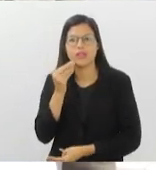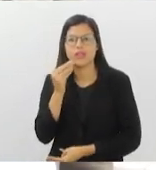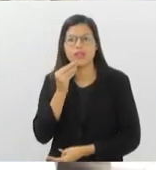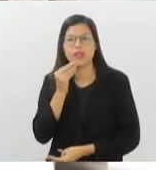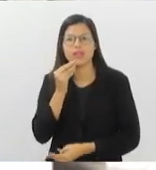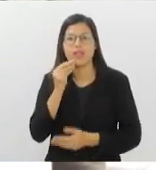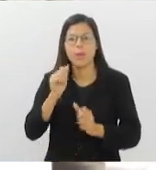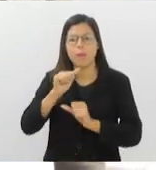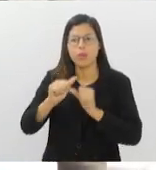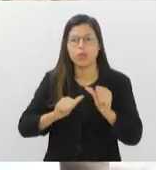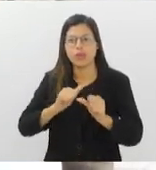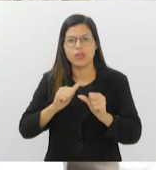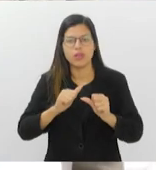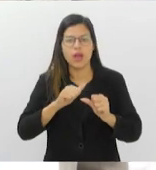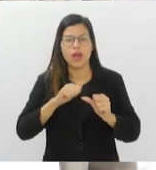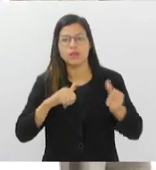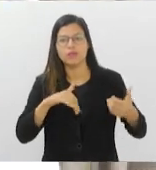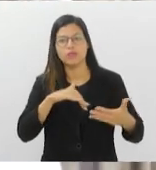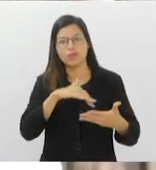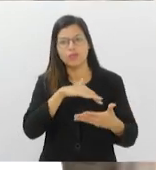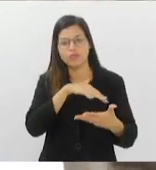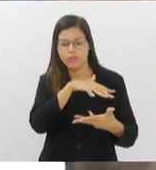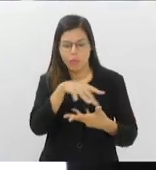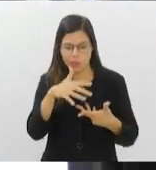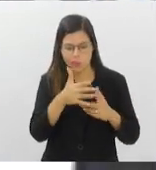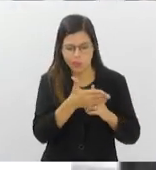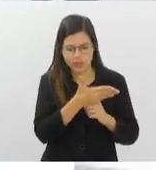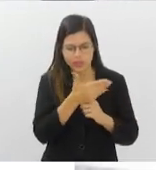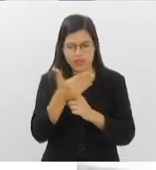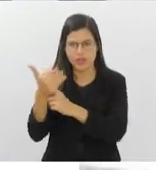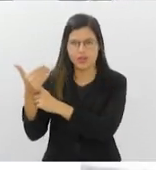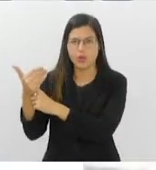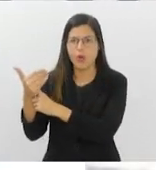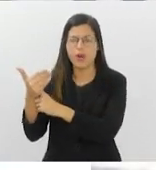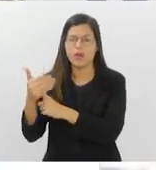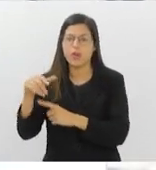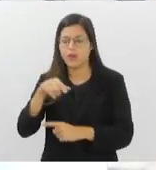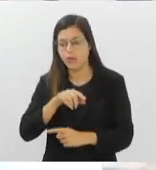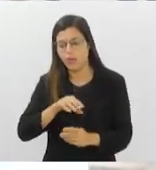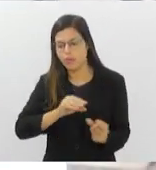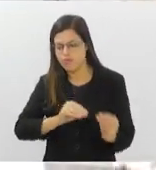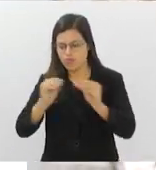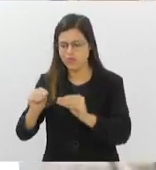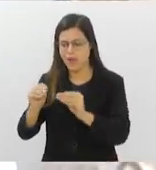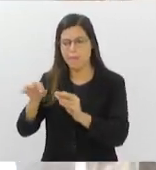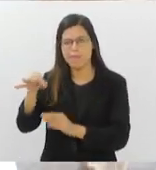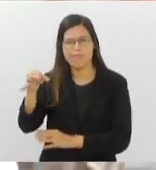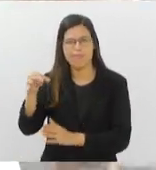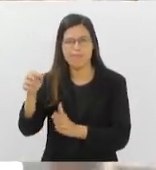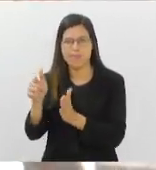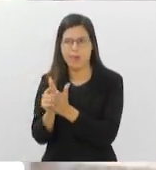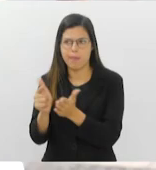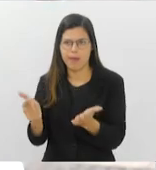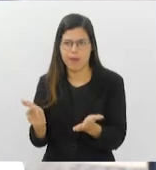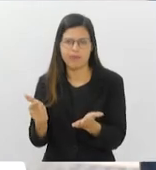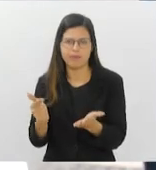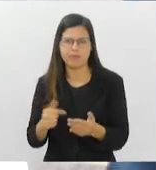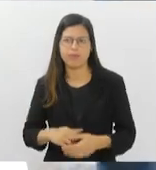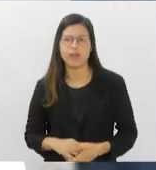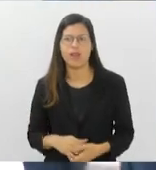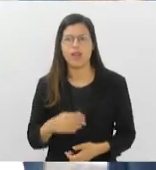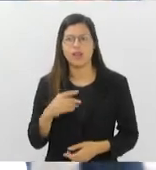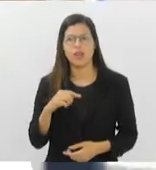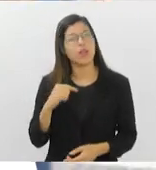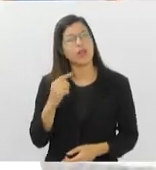era eletrônica e manter também a era do papel, que é muito importante? Normalmente a gente fala que, assim, para as crianças menores é